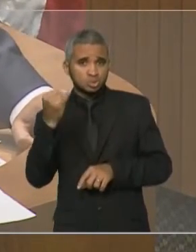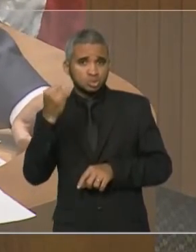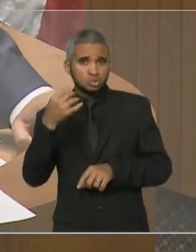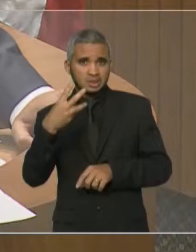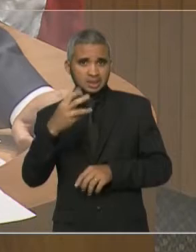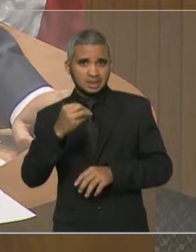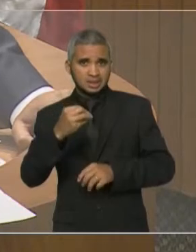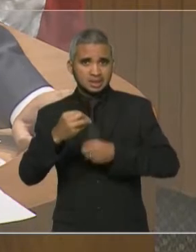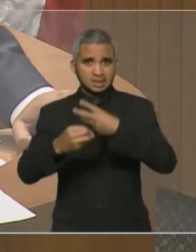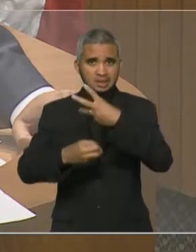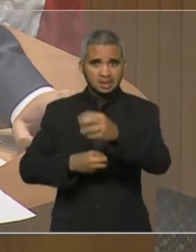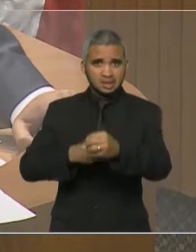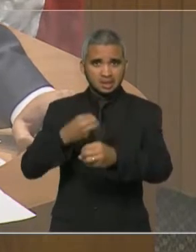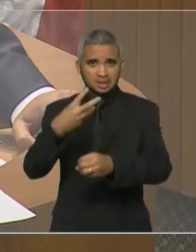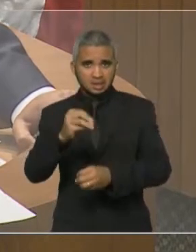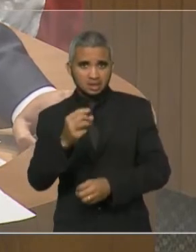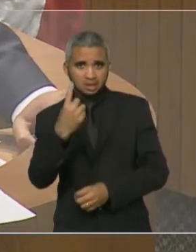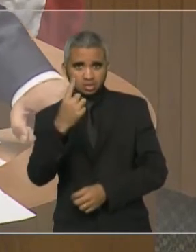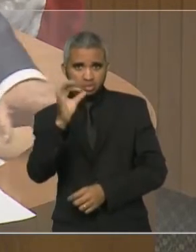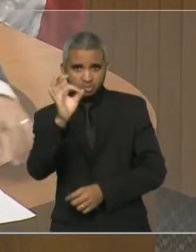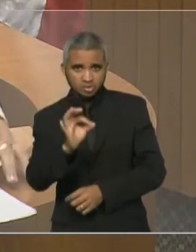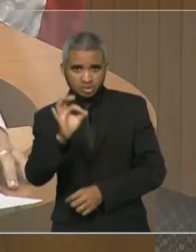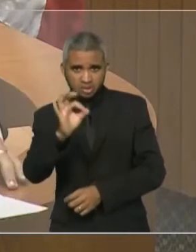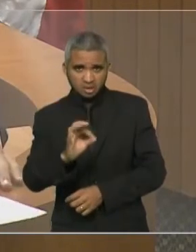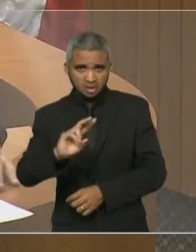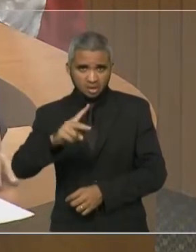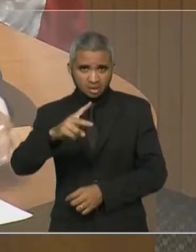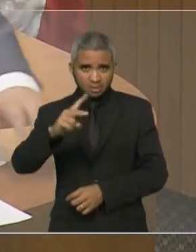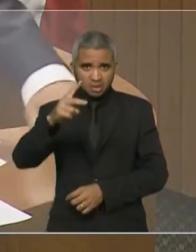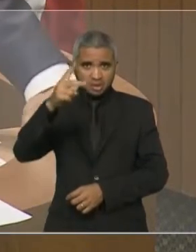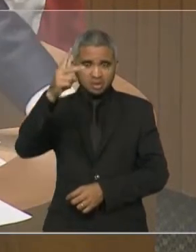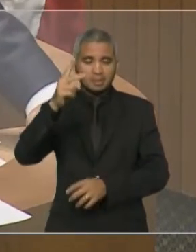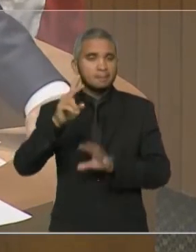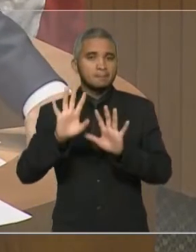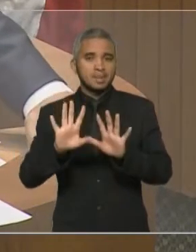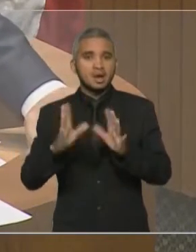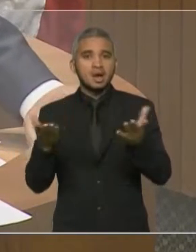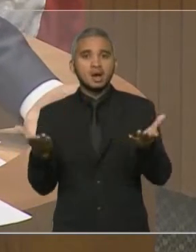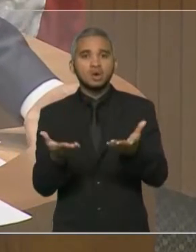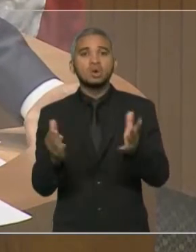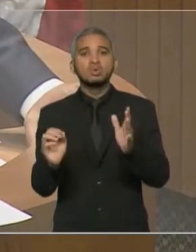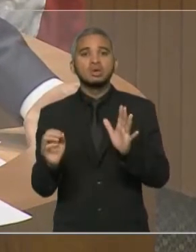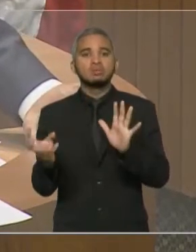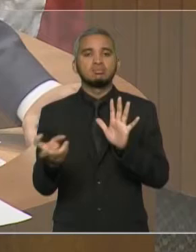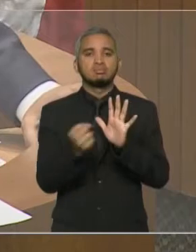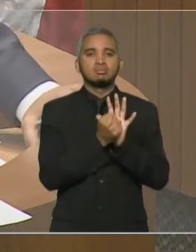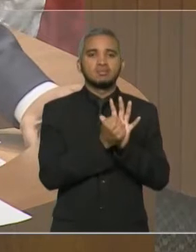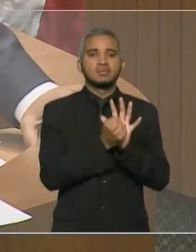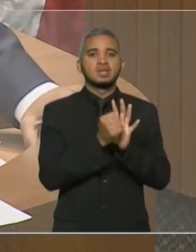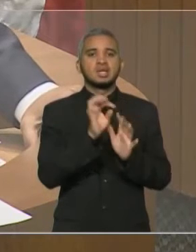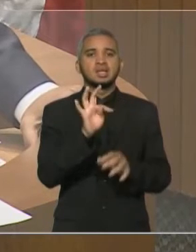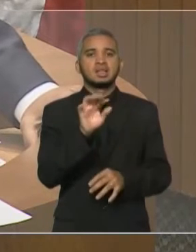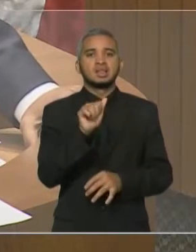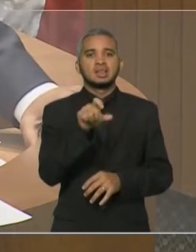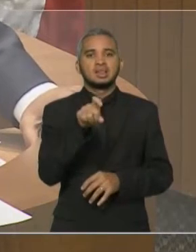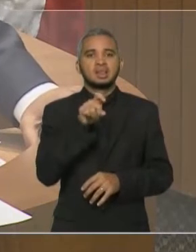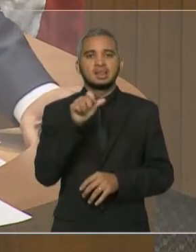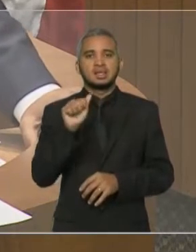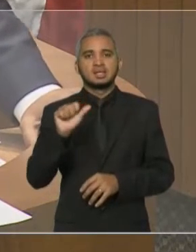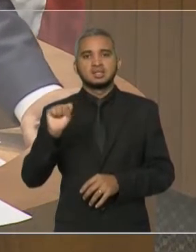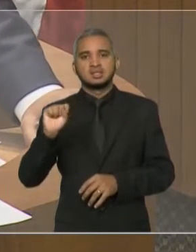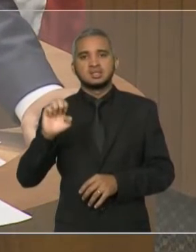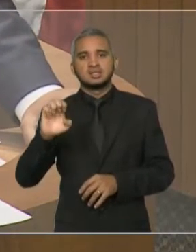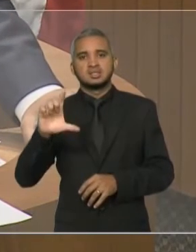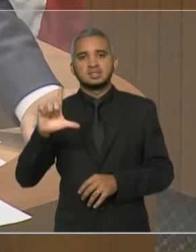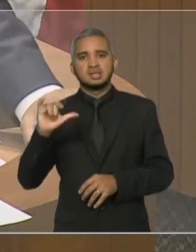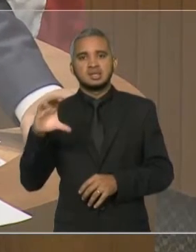taxa Selic. Teve alguém que chegou a colocar a taxa Selic como que fosse